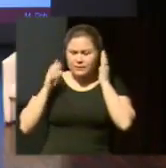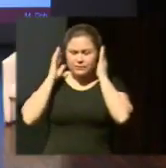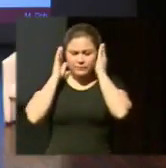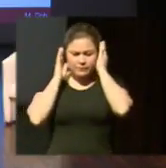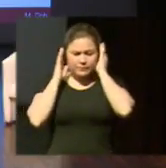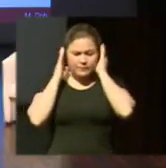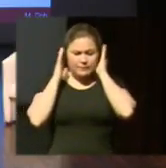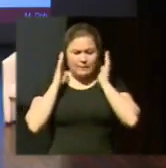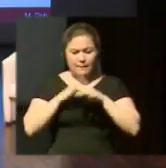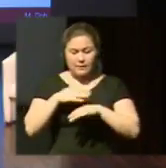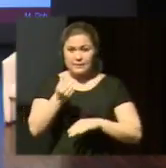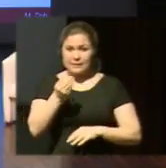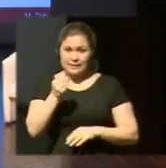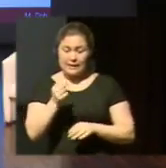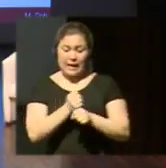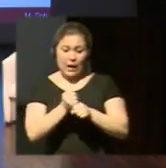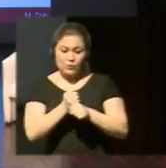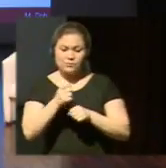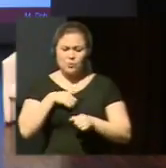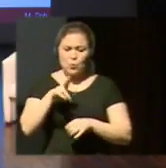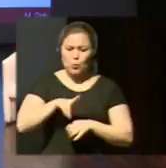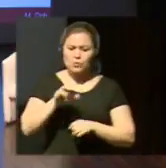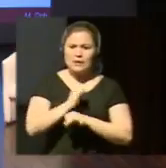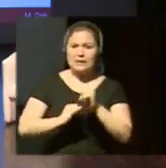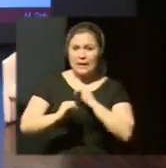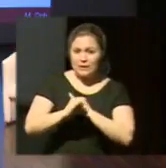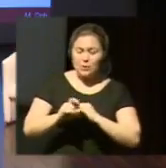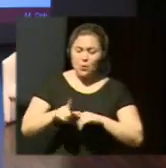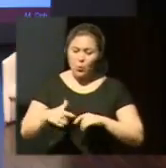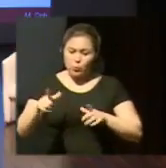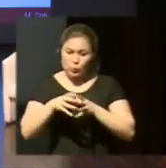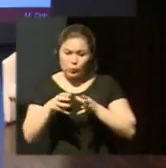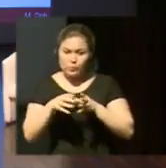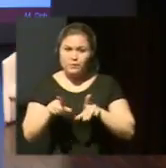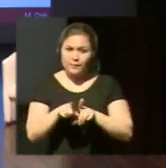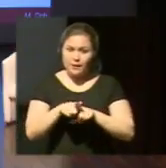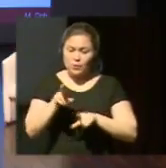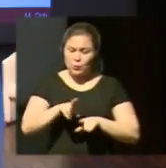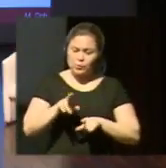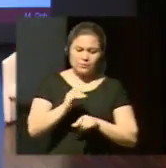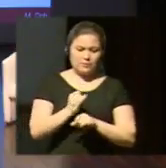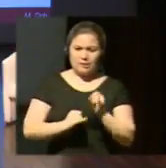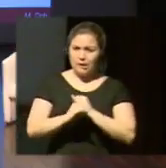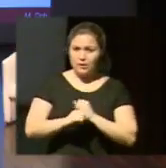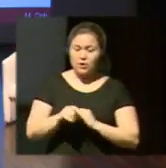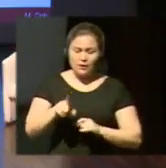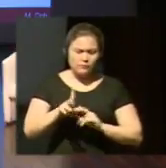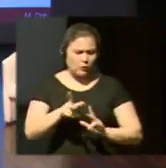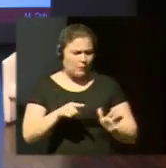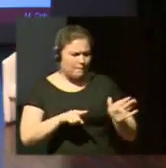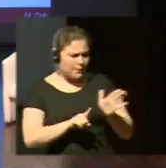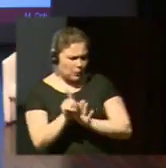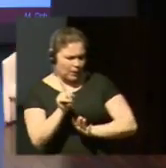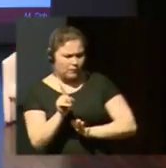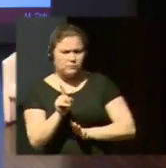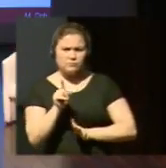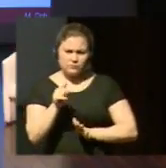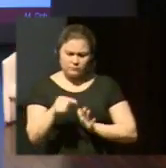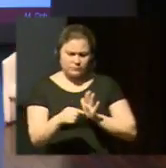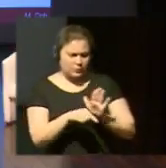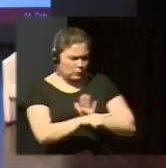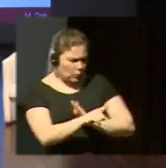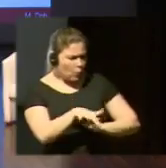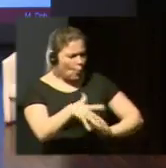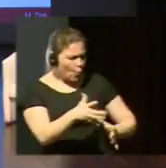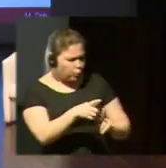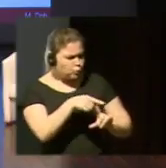mais de 60 anos que usam a internet e outro grupo de mais de 60 pessoas que não utilizam a internet. Elas foram perguntadas o seguinte: que